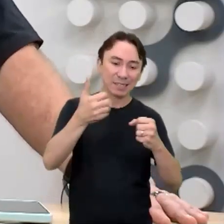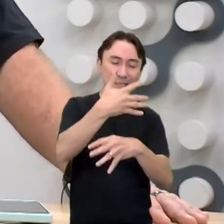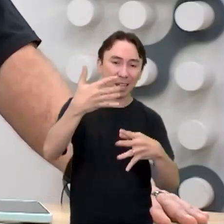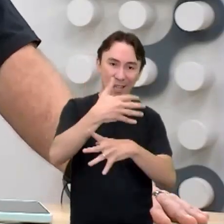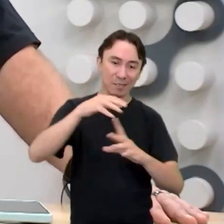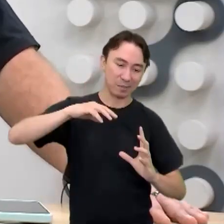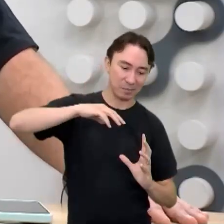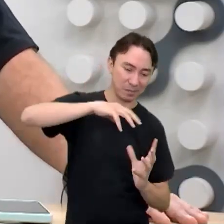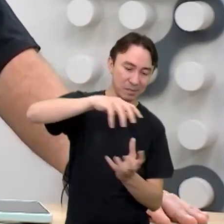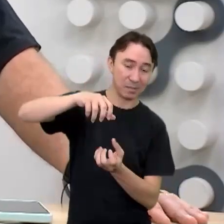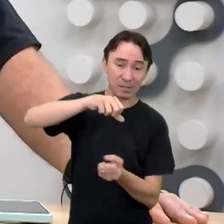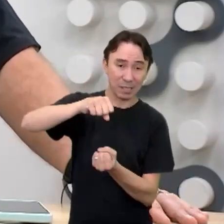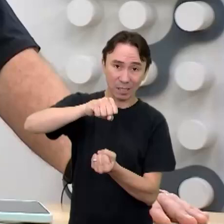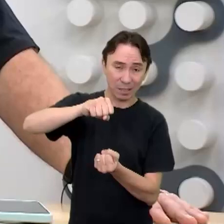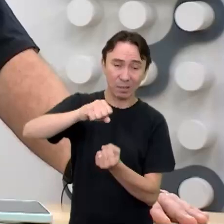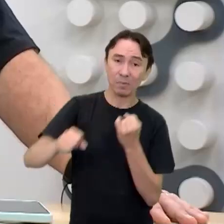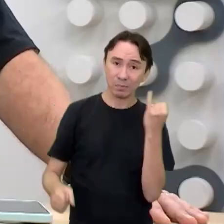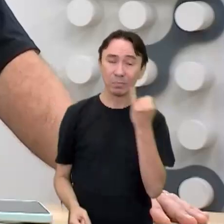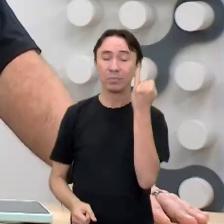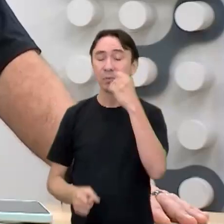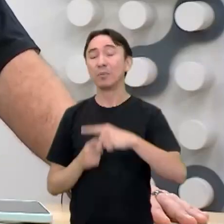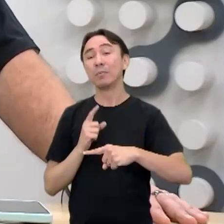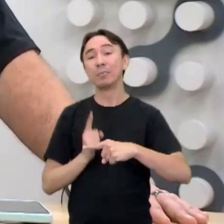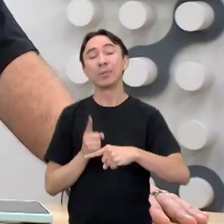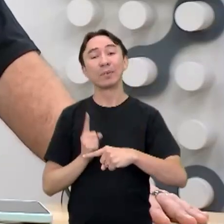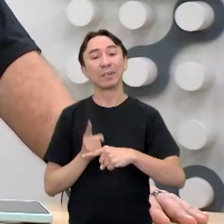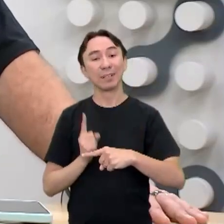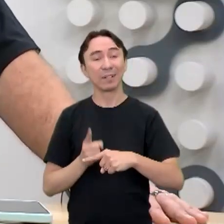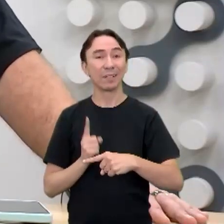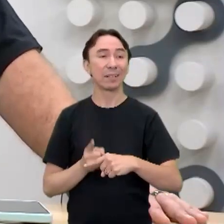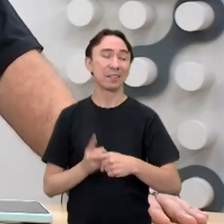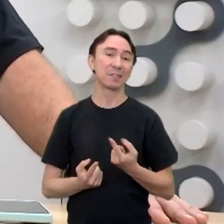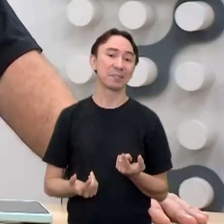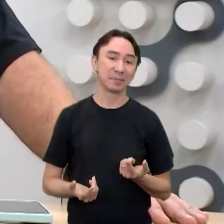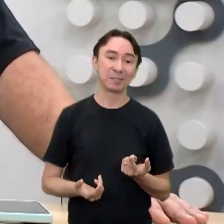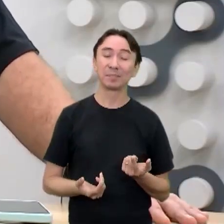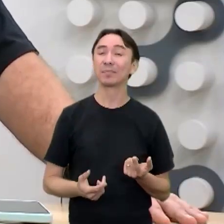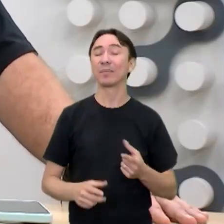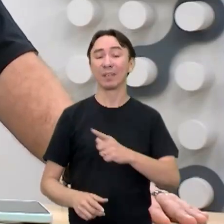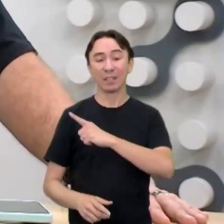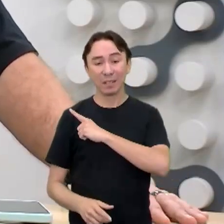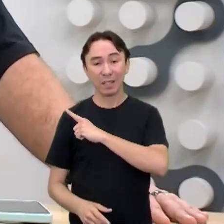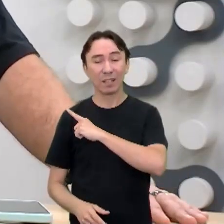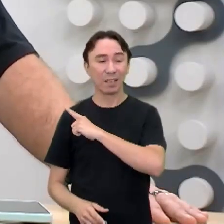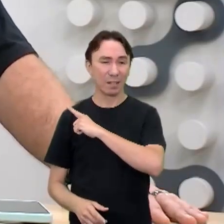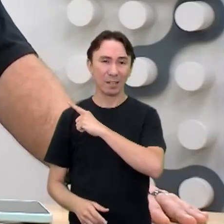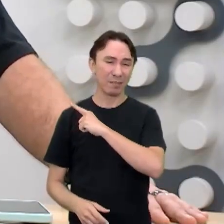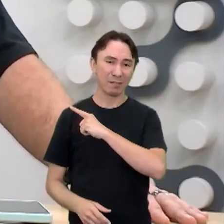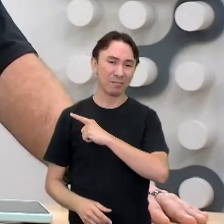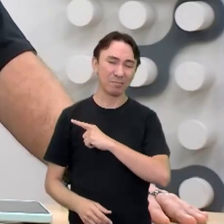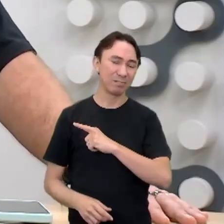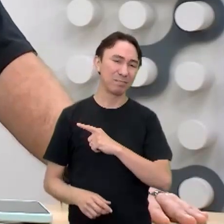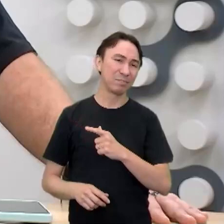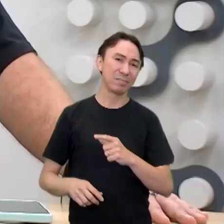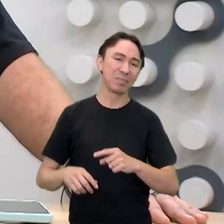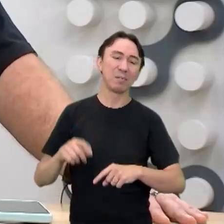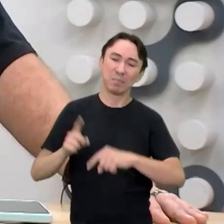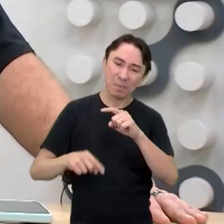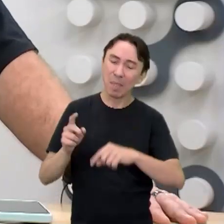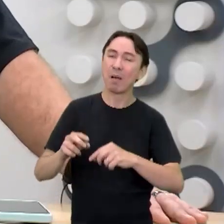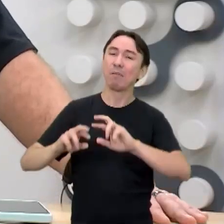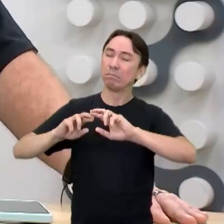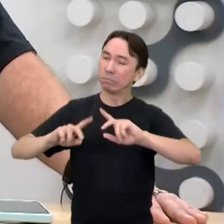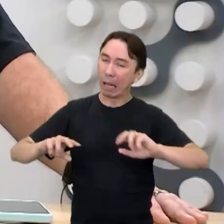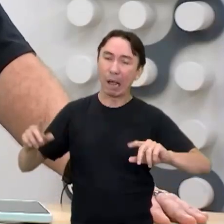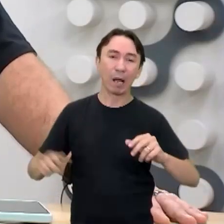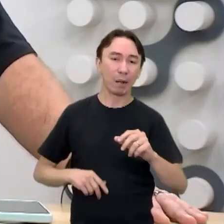né, pensar nisso, né, a transferência aí de vários materiais aí para reciclagem,